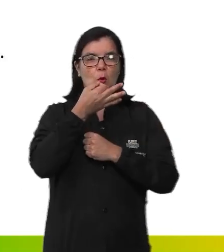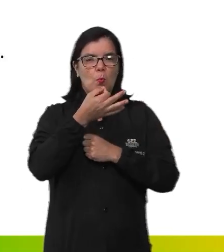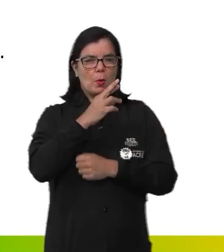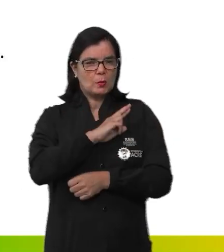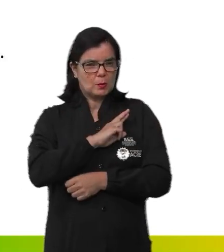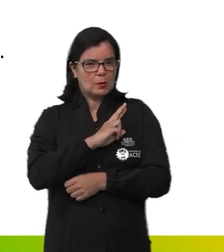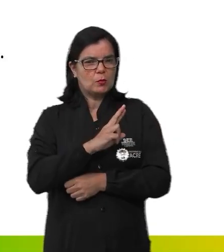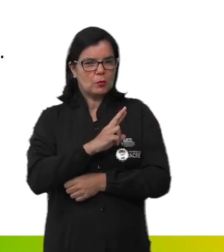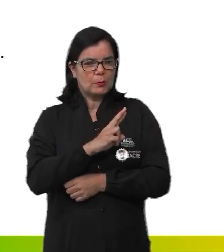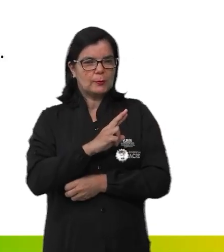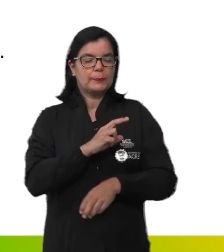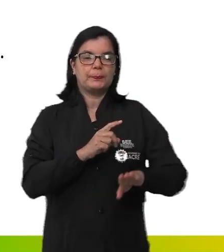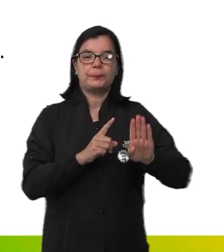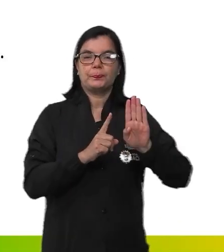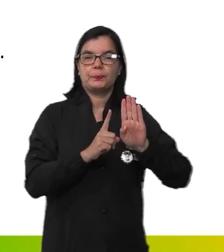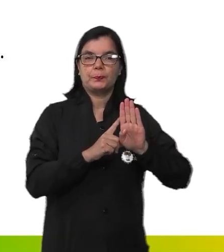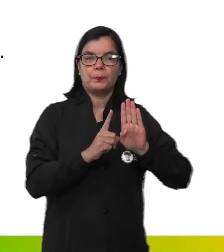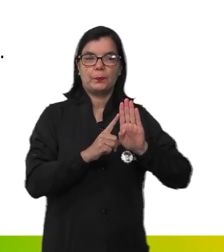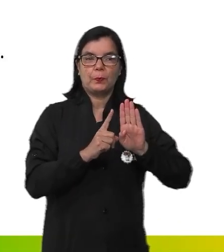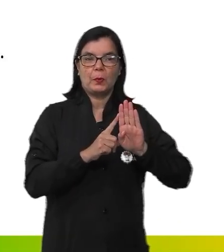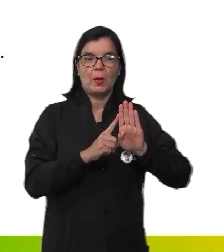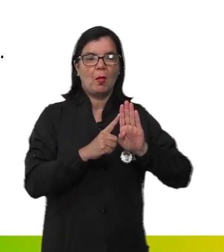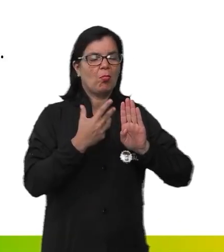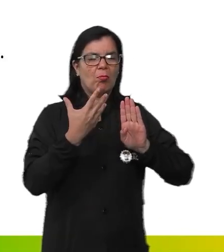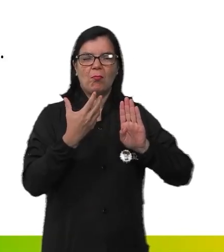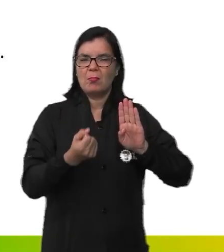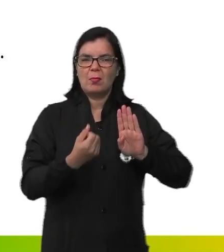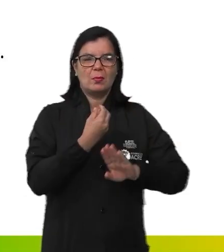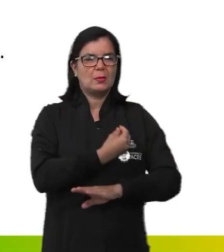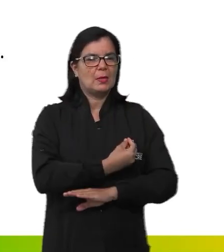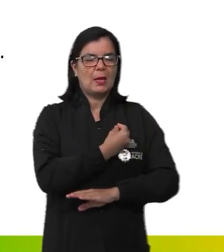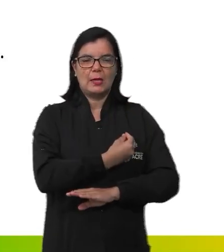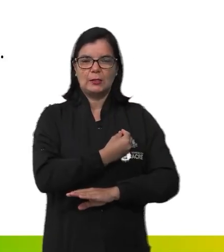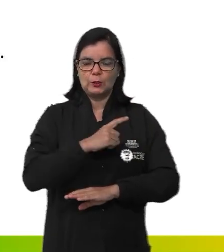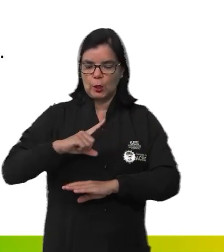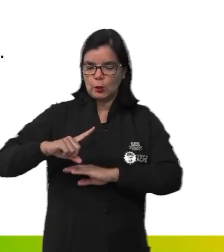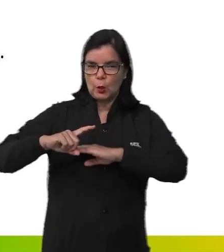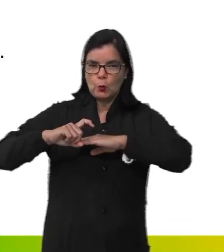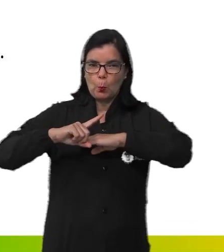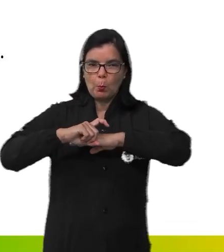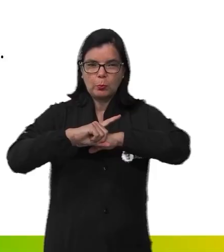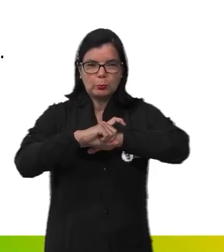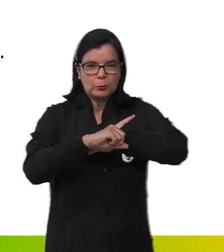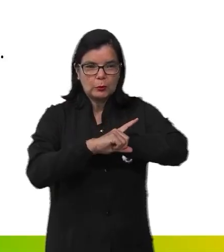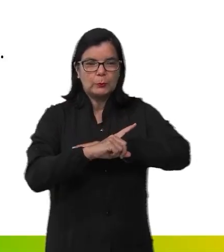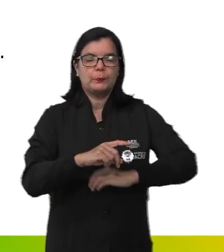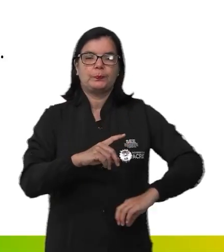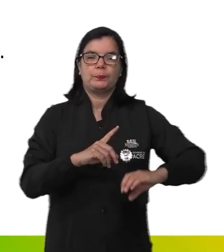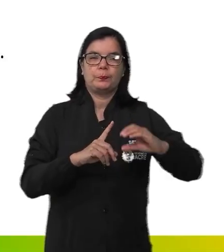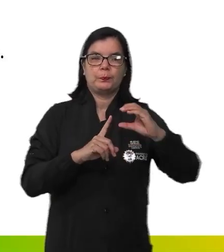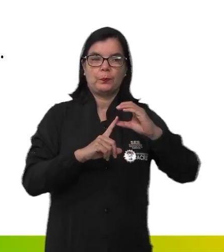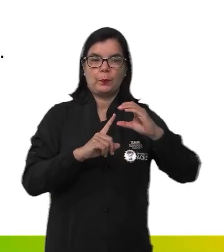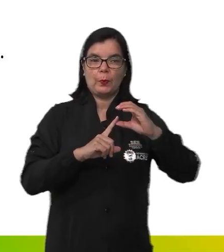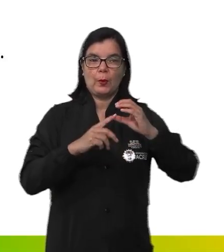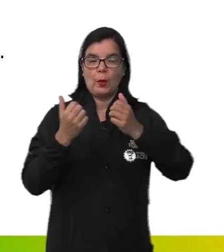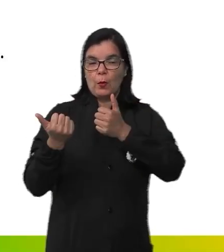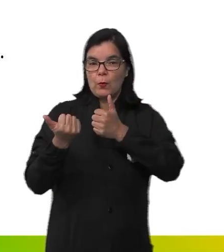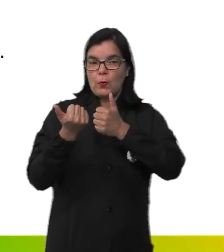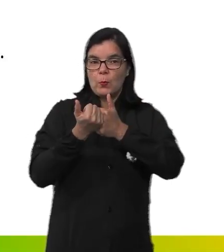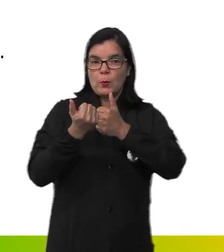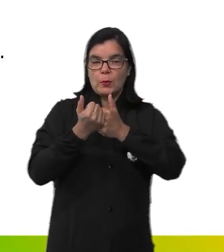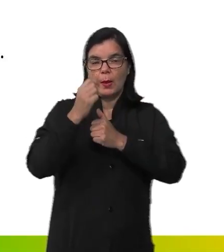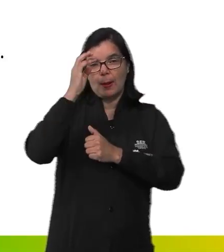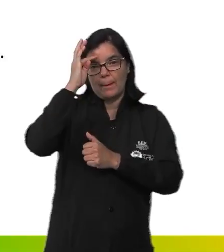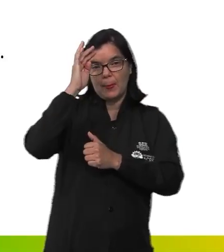em argumentos religiosos. Alternativa B: não considerava a existência de micro-organismos. Alternativa C: